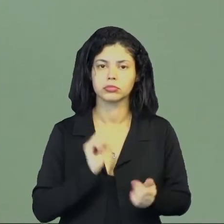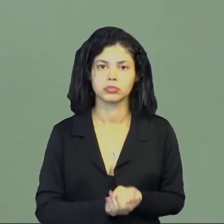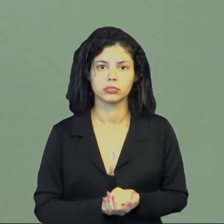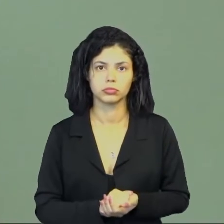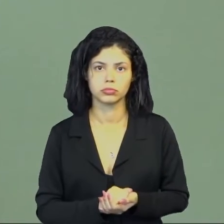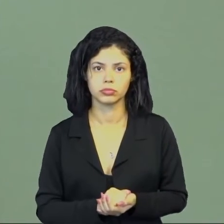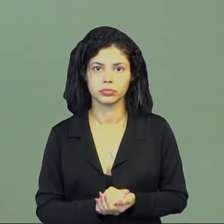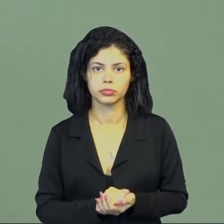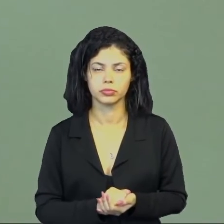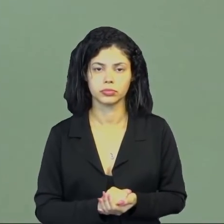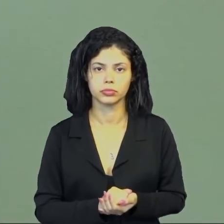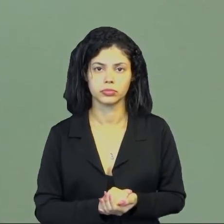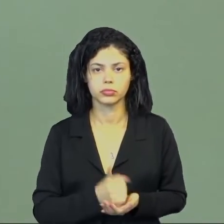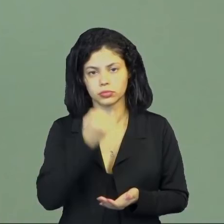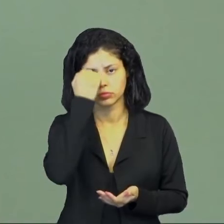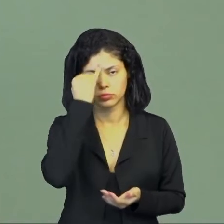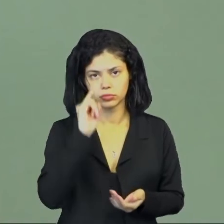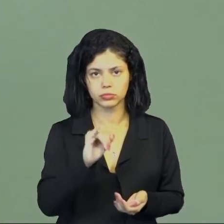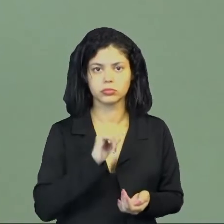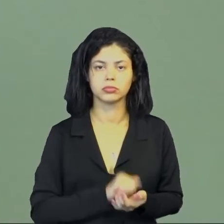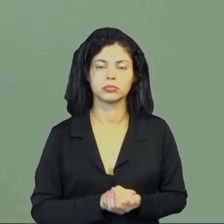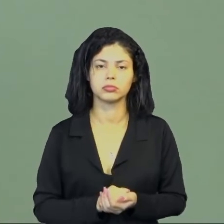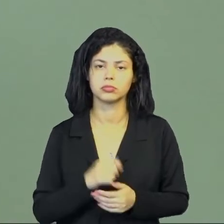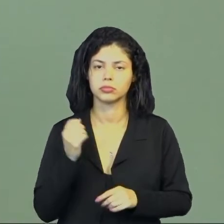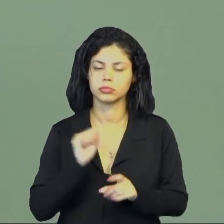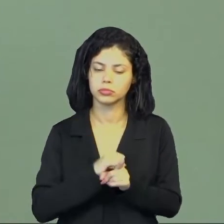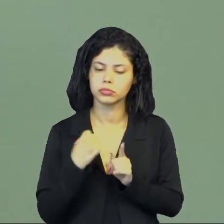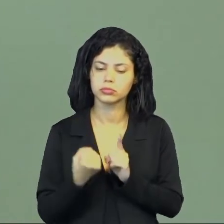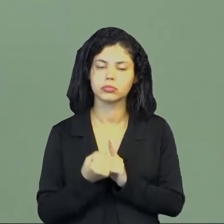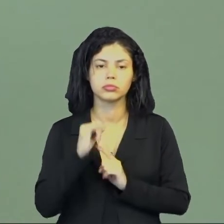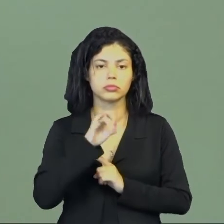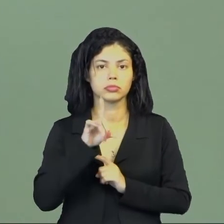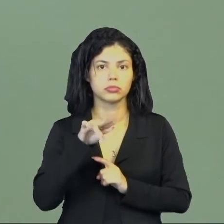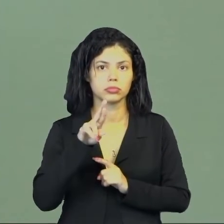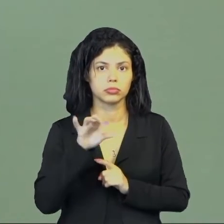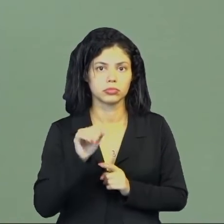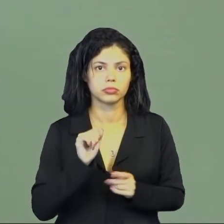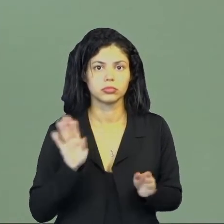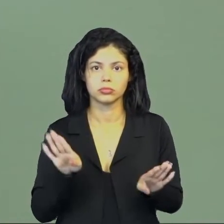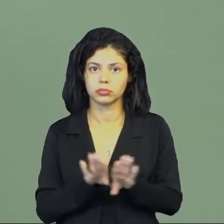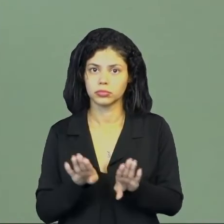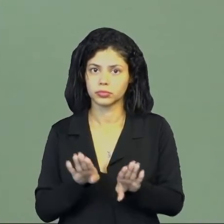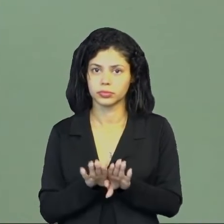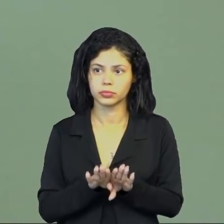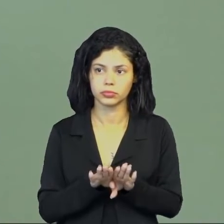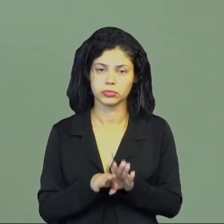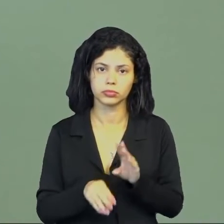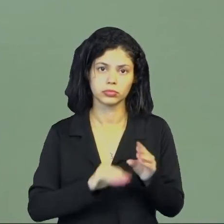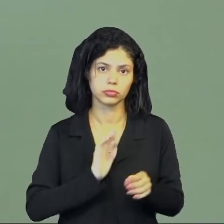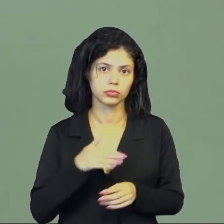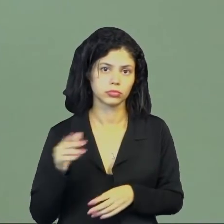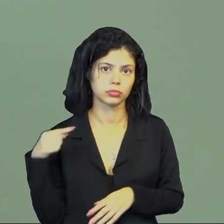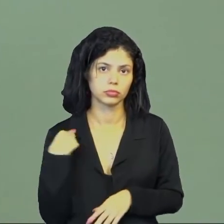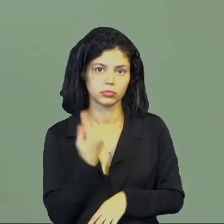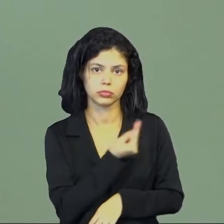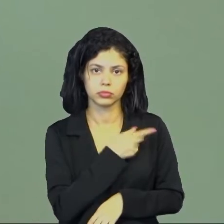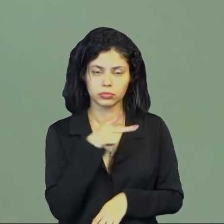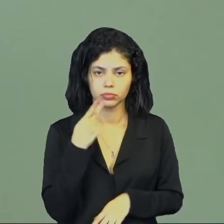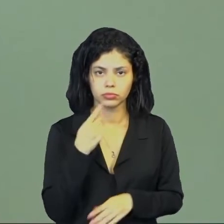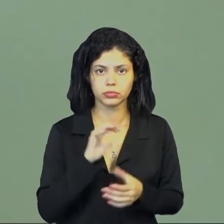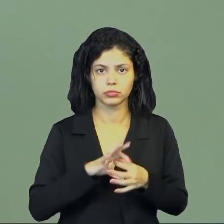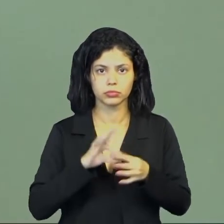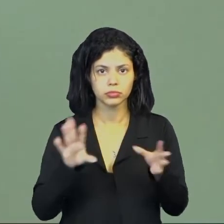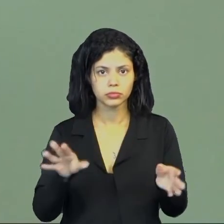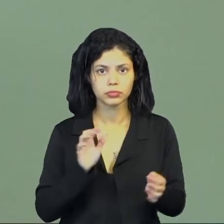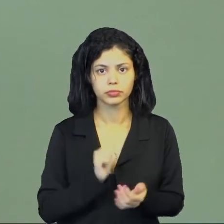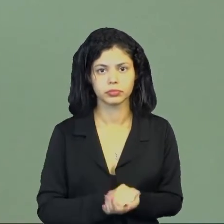né. As ideias sobre a sociedade iluminista também estão em voga, né. Quando a gente fala aí do liberalismo